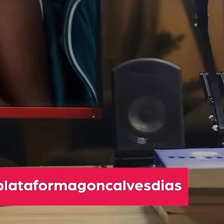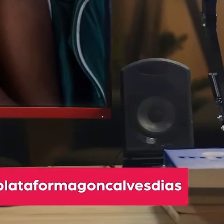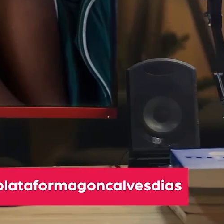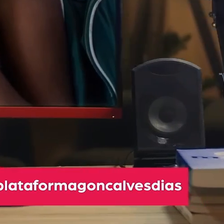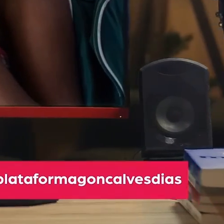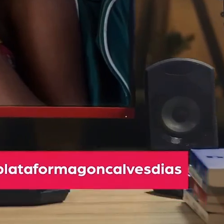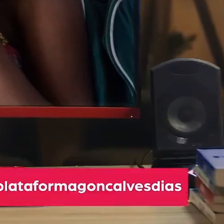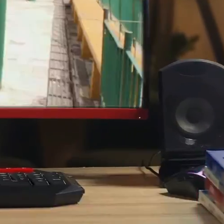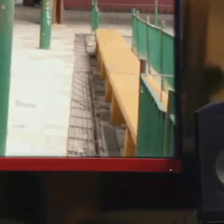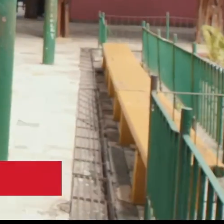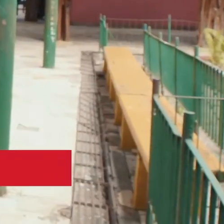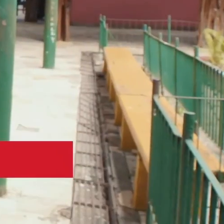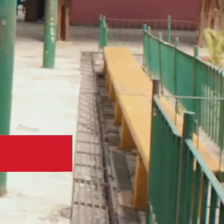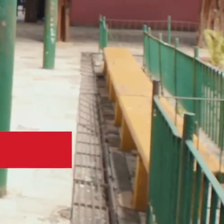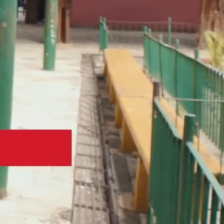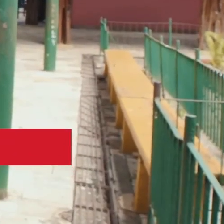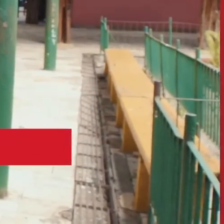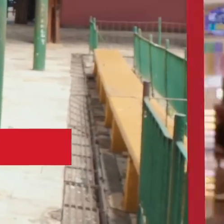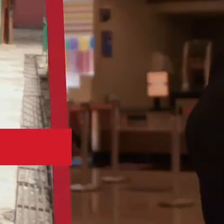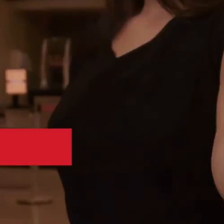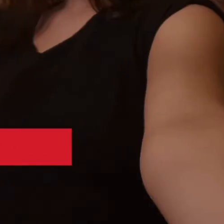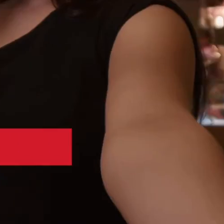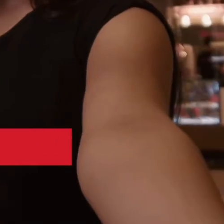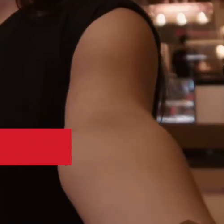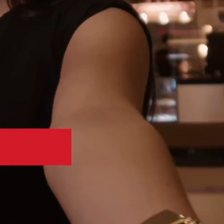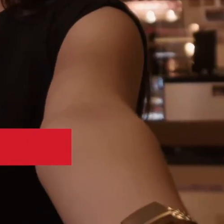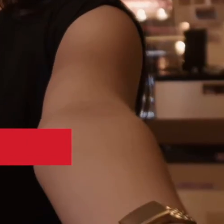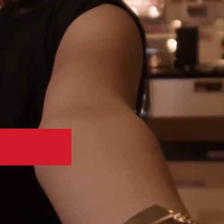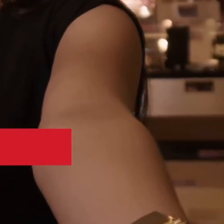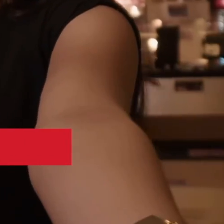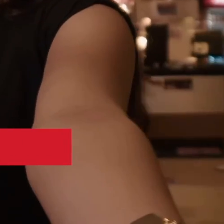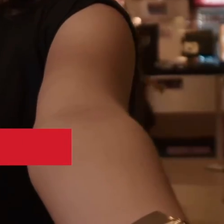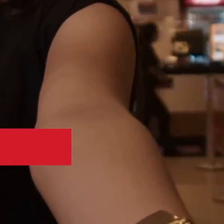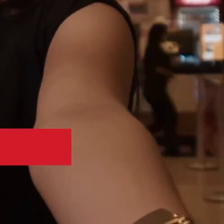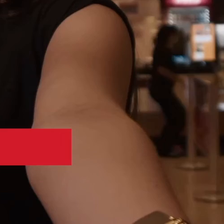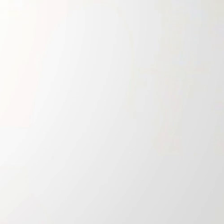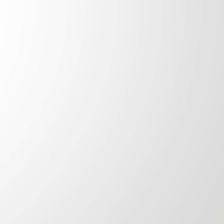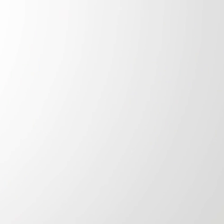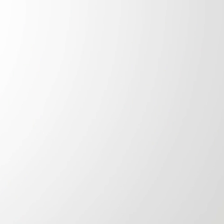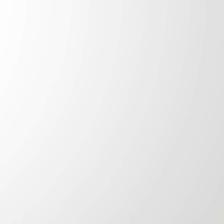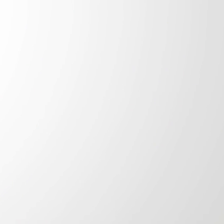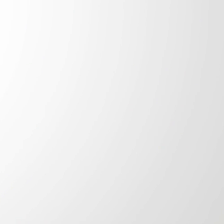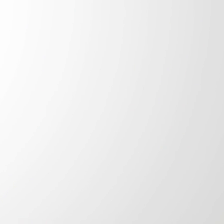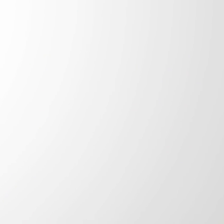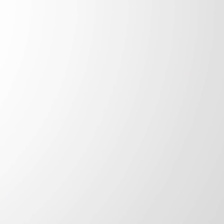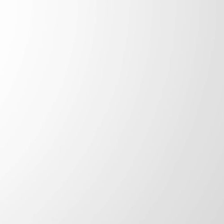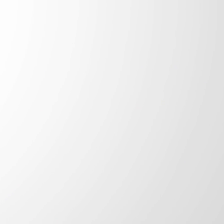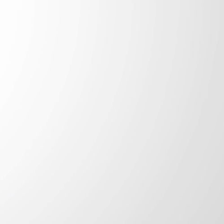site e muito mais. Plataforma Gonçalves Dias. Aprenda onde estiver.